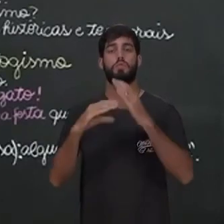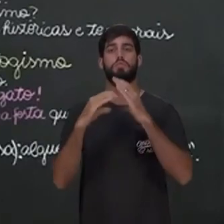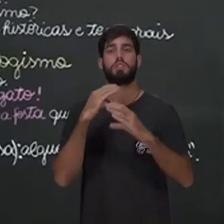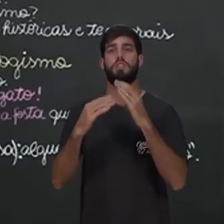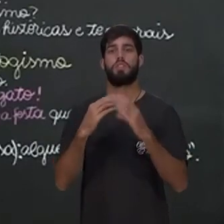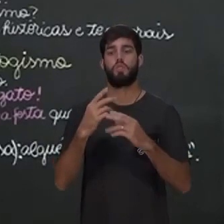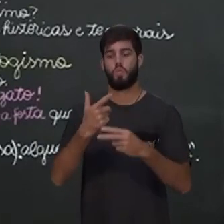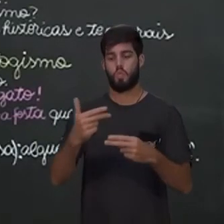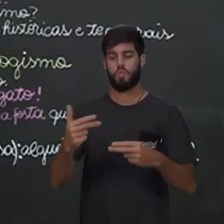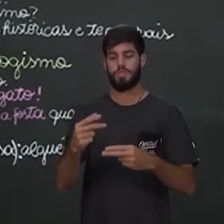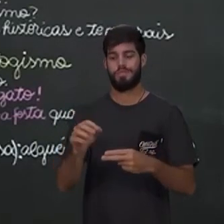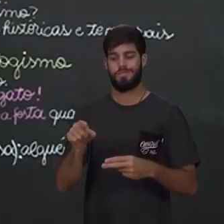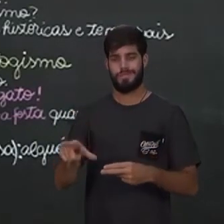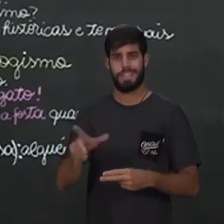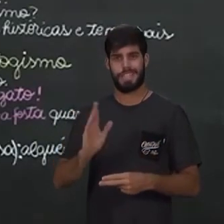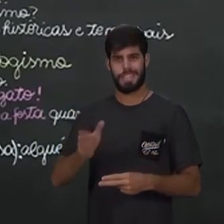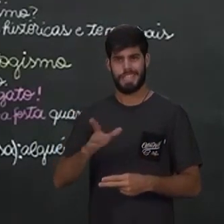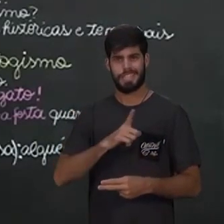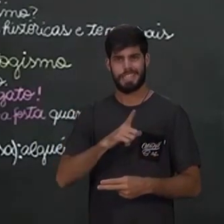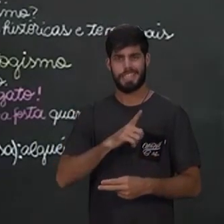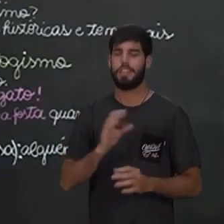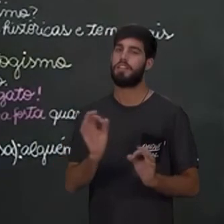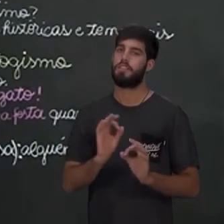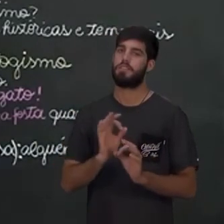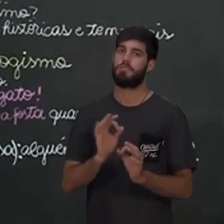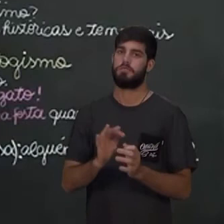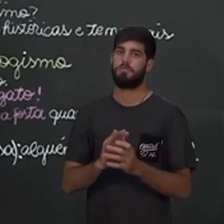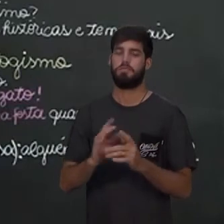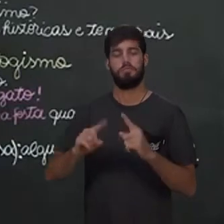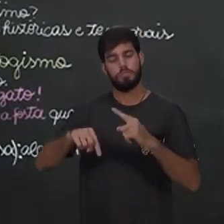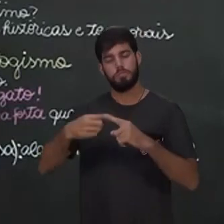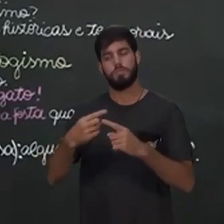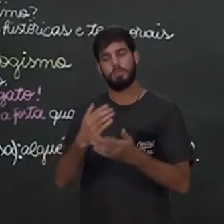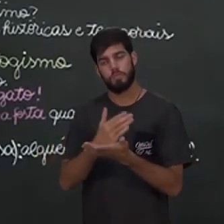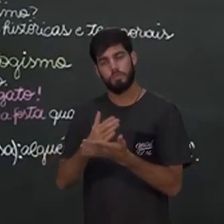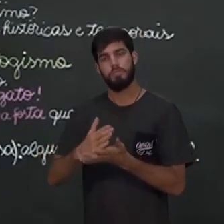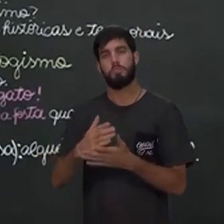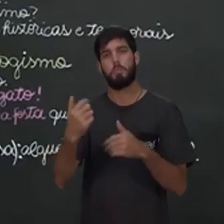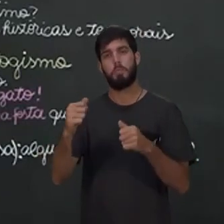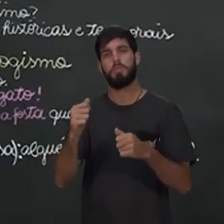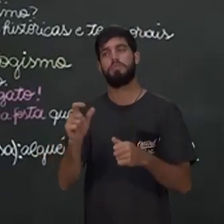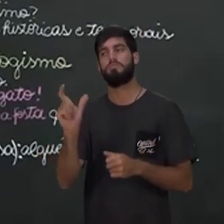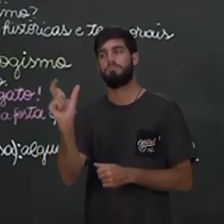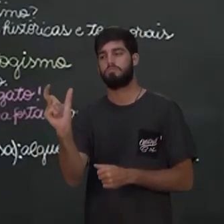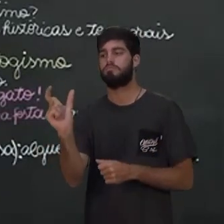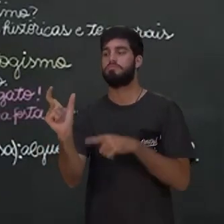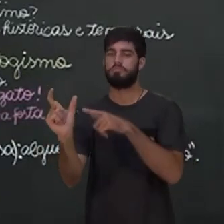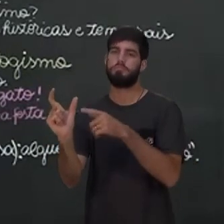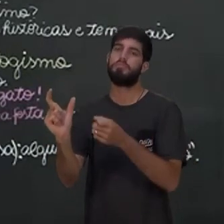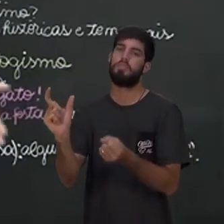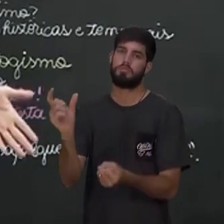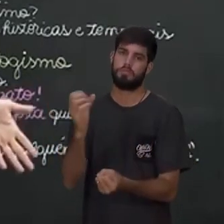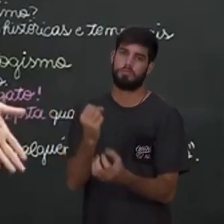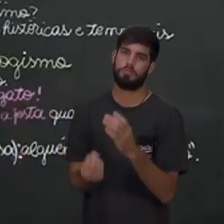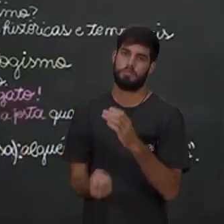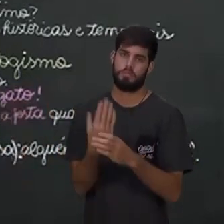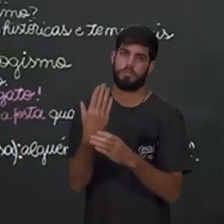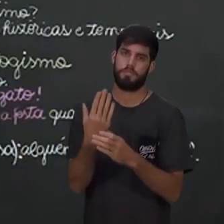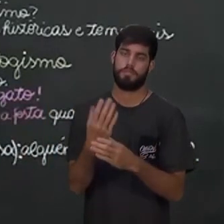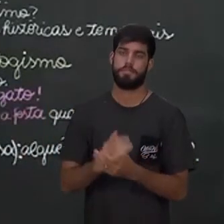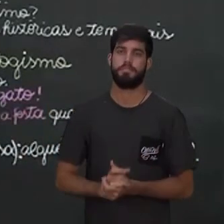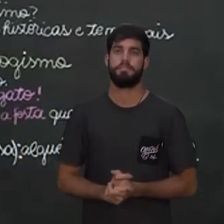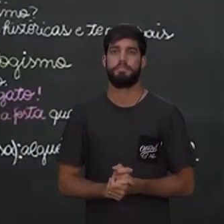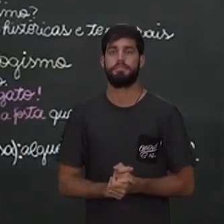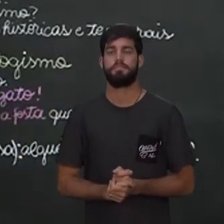não existia. Esse processo, essa tecnologia começou a ser desenvolvida, então a gente acaba tendo que criar uma palavra para